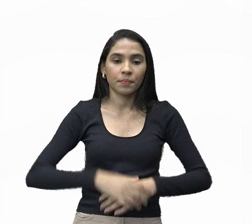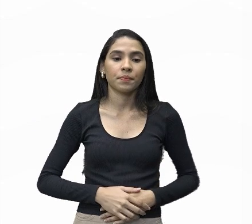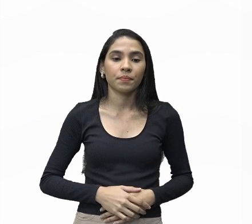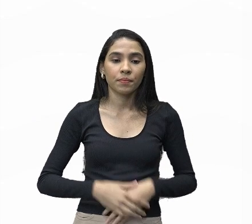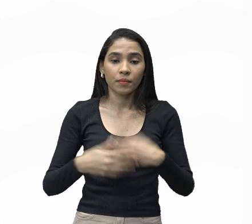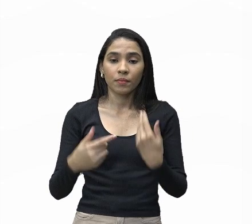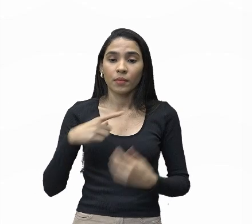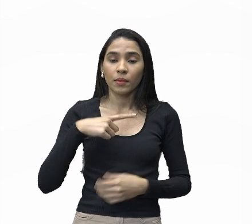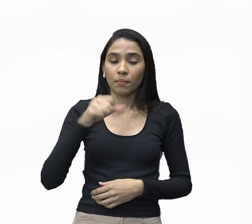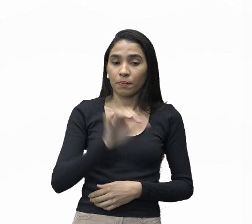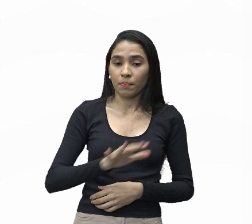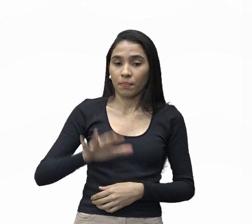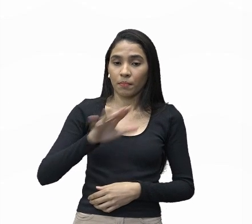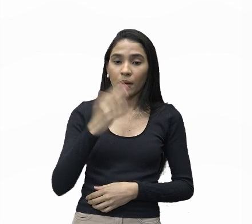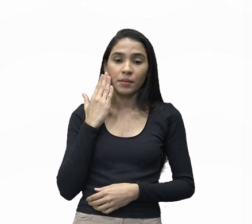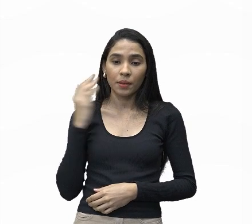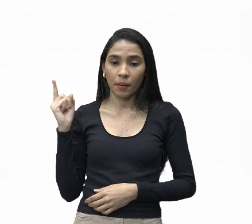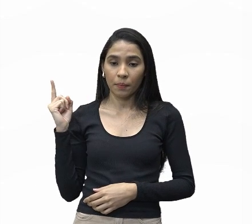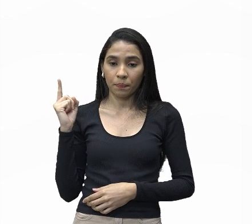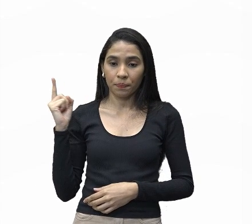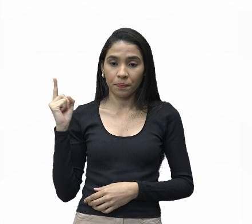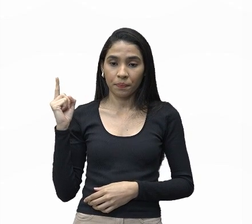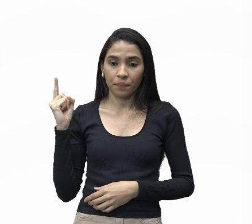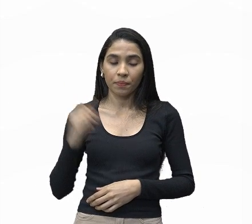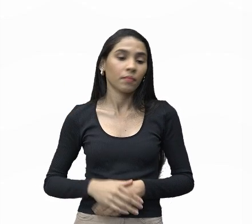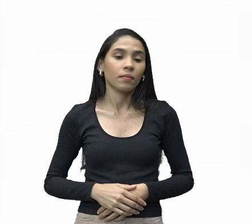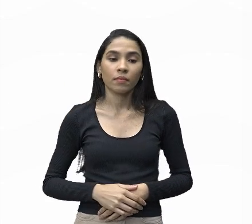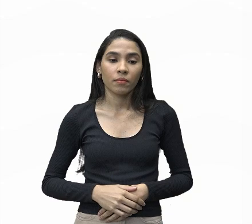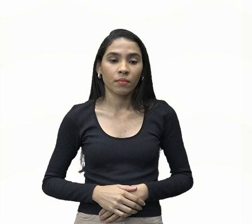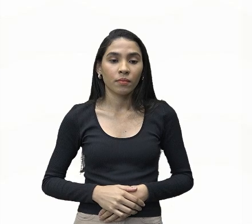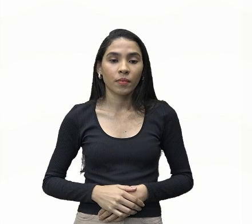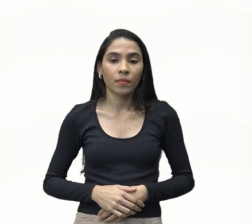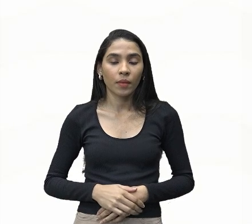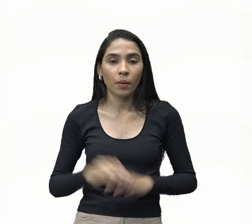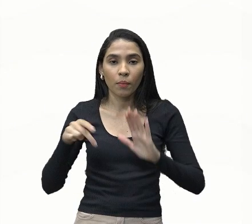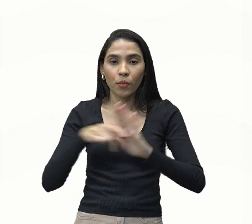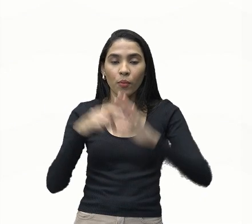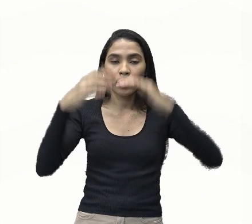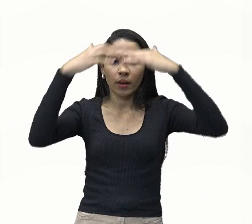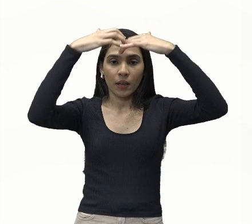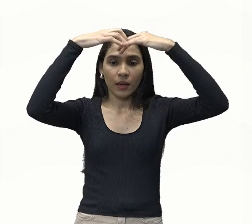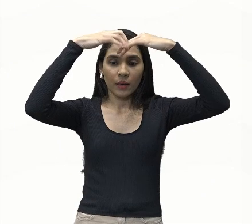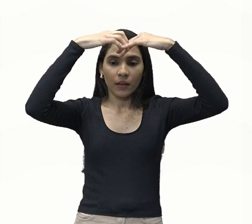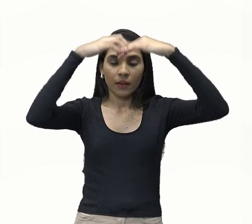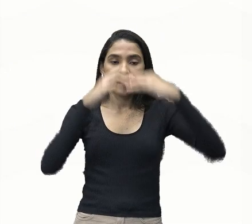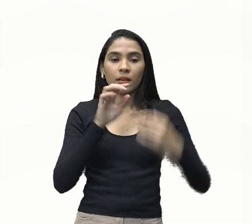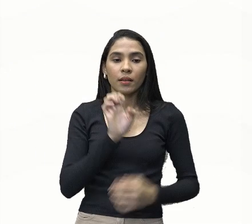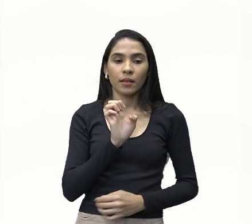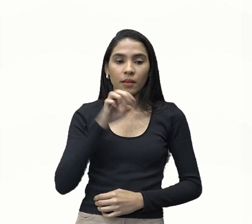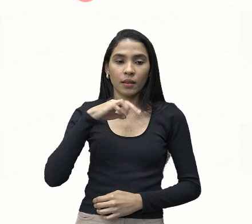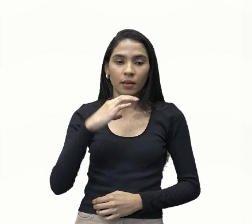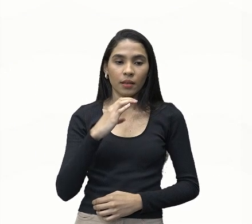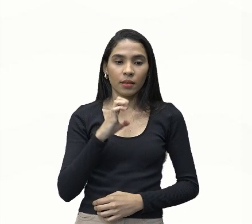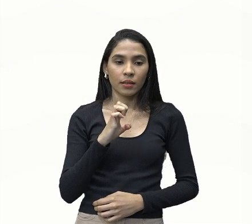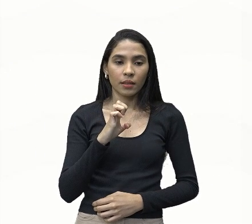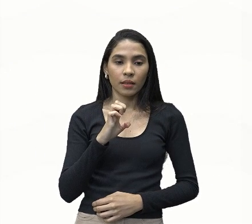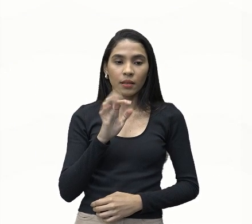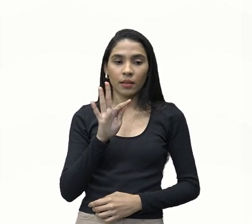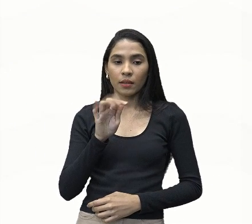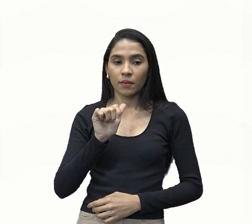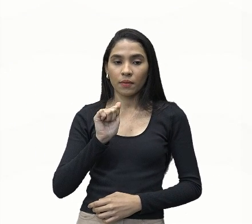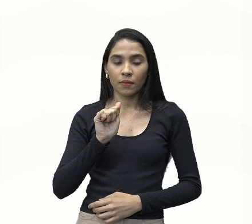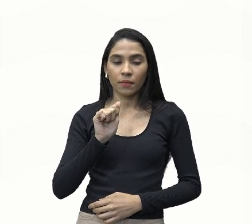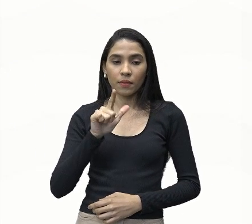tenho uma imagem que representa aqui para a gente a parte do encéfalo. Então, a gente tem aqui a cabeça de